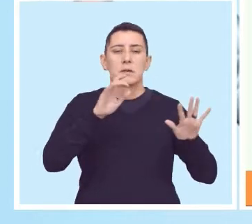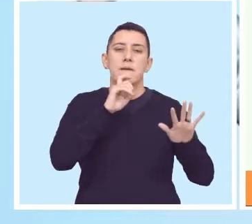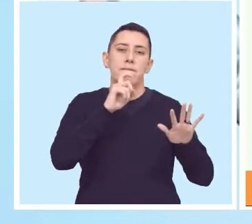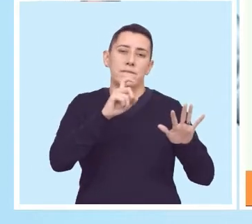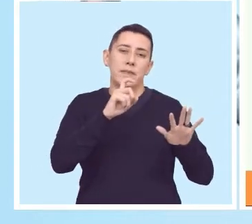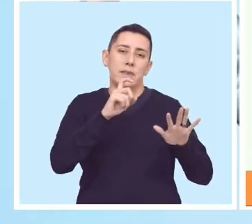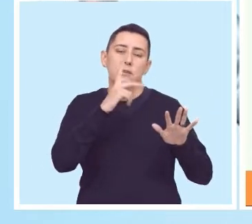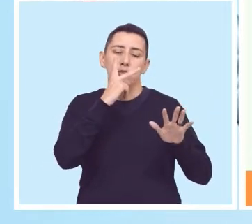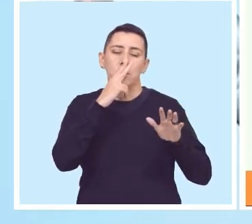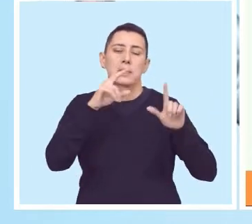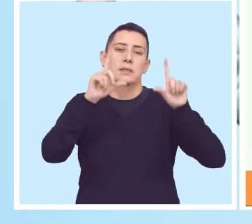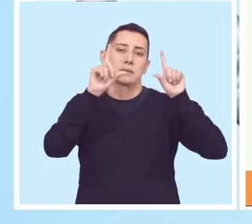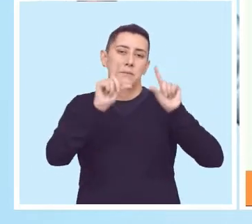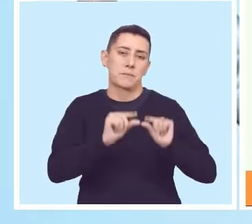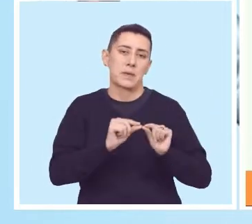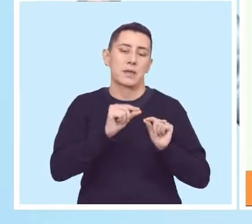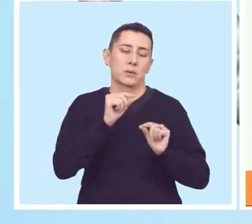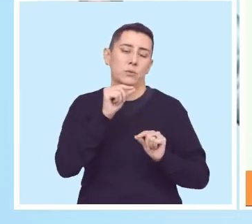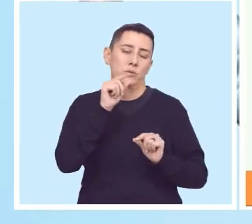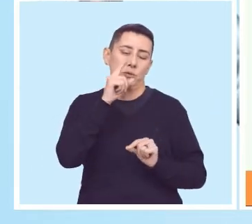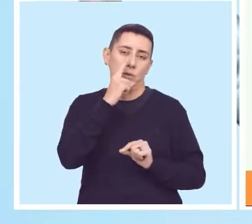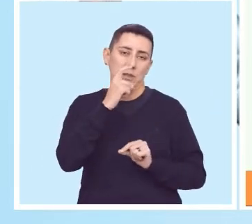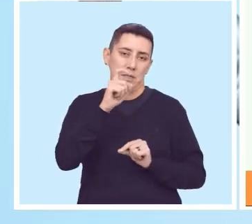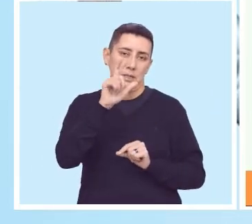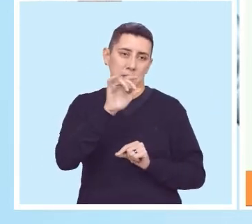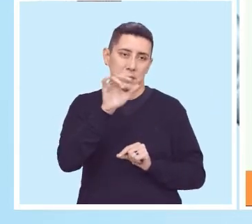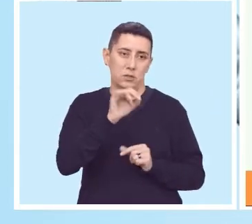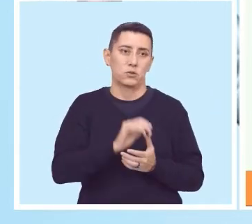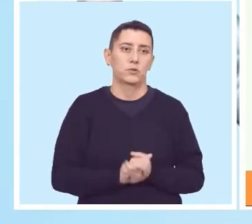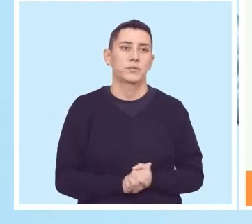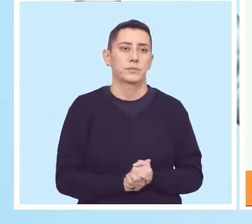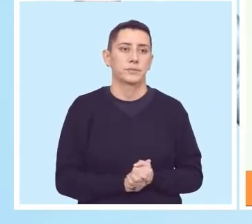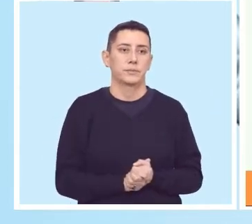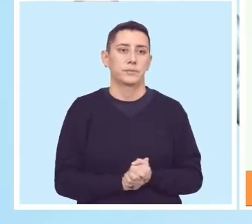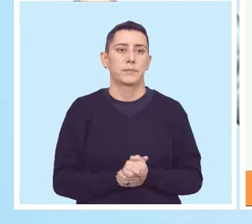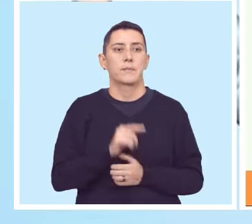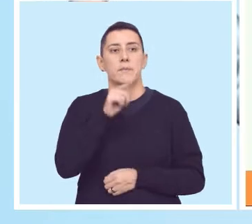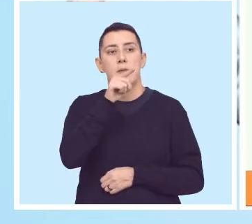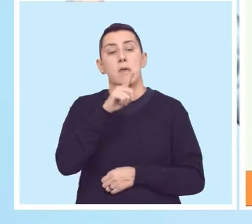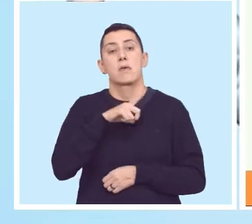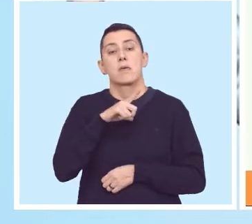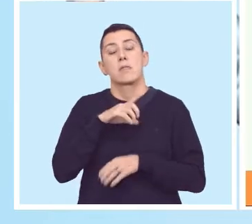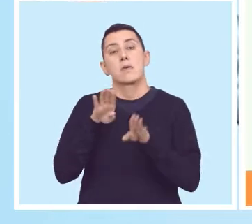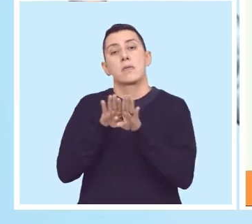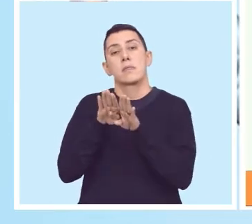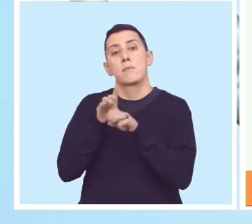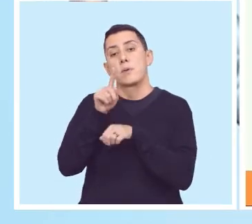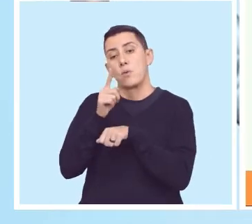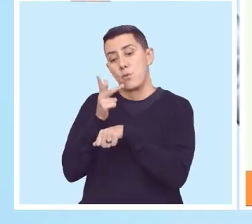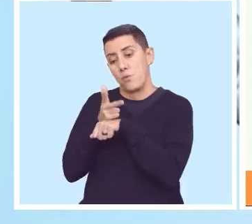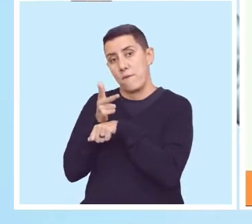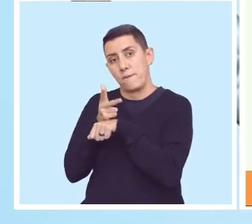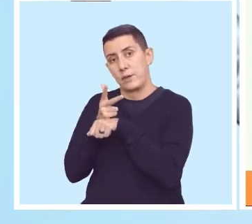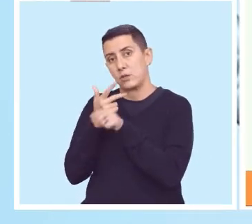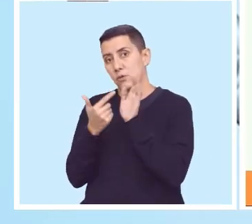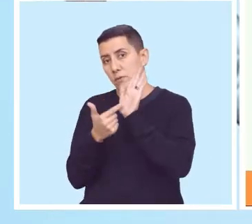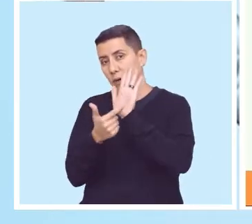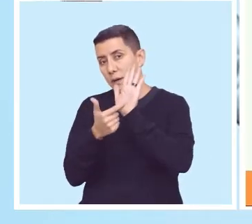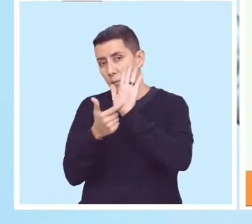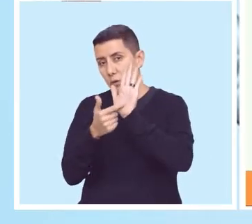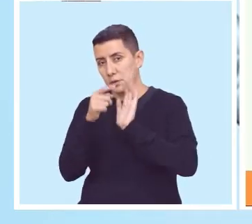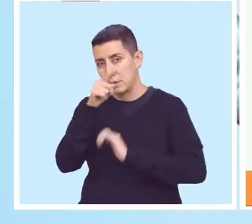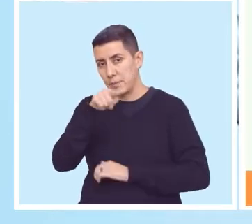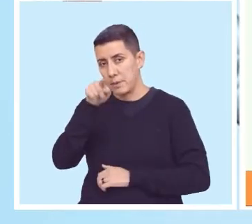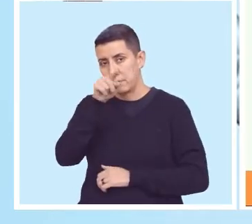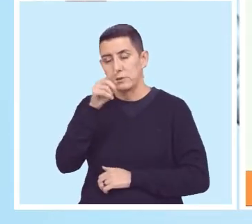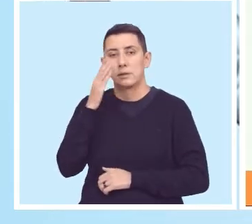índice de degradação está bem baixinho. Aqui tem um vídeo interessante, pessoal. Eu vou passar ele